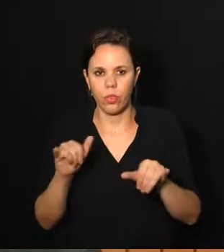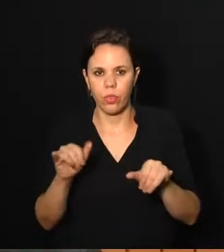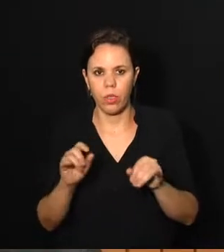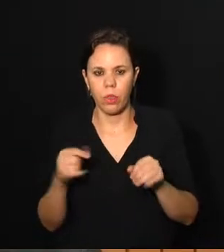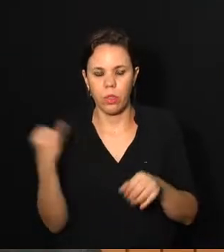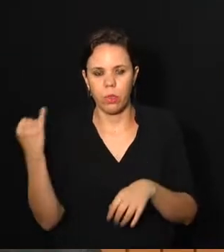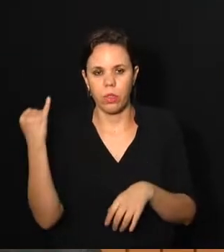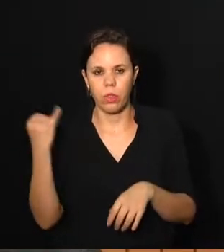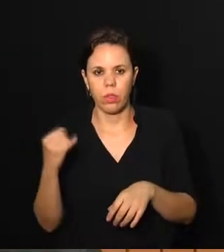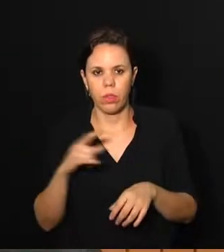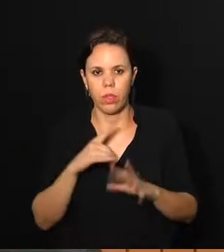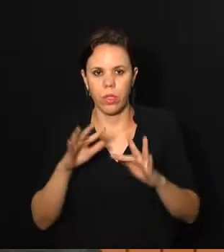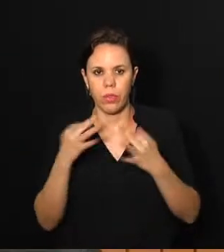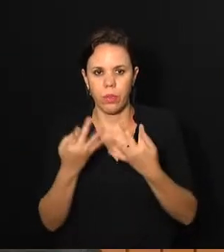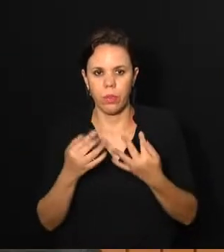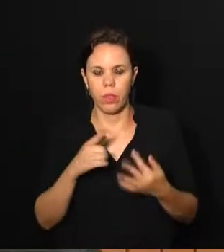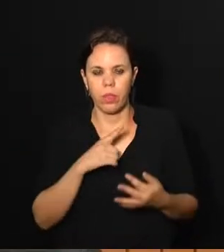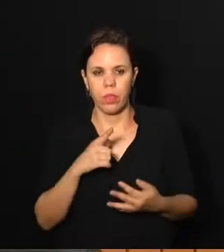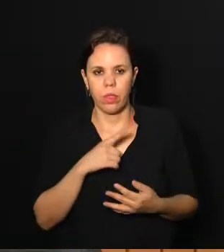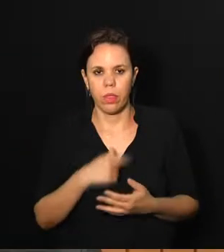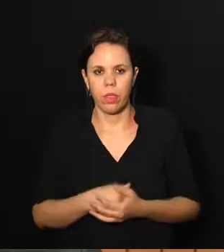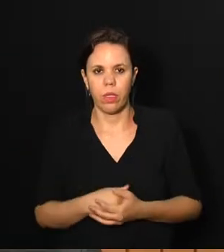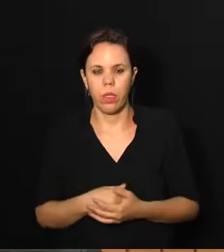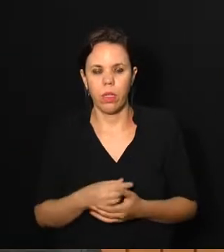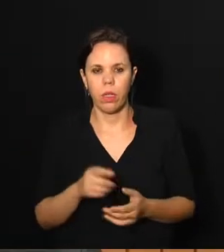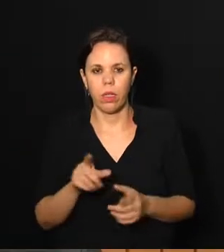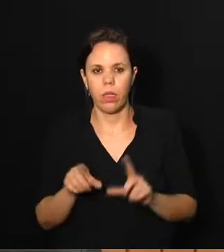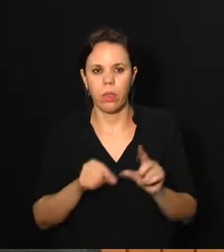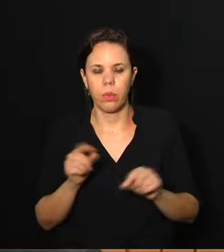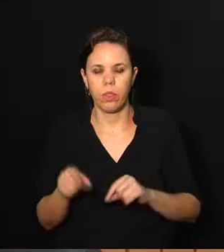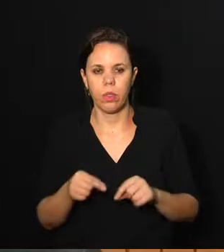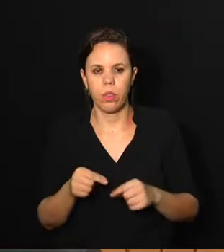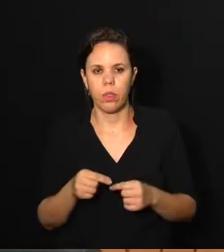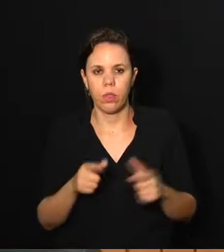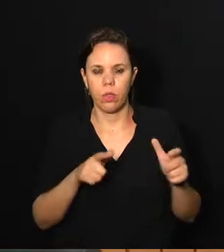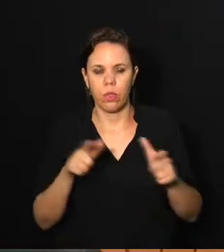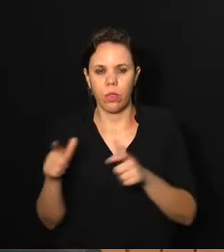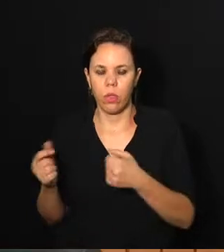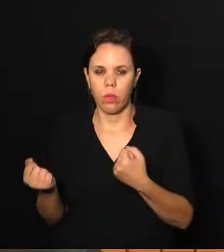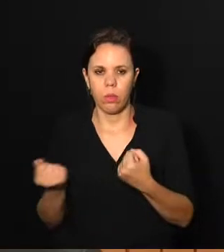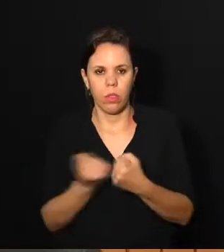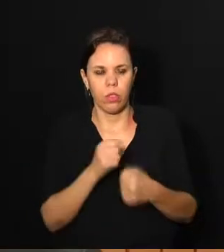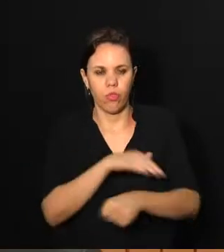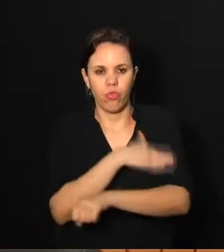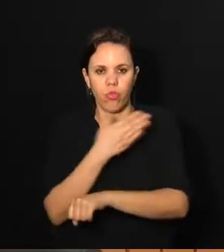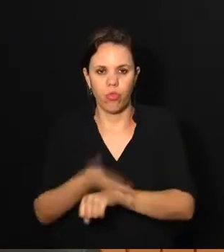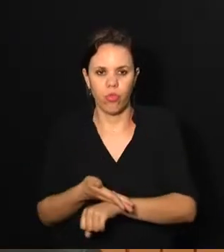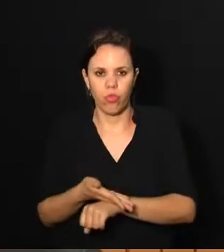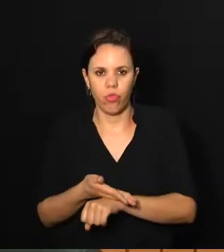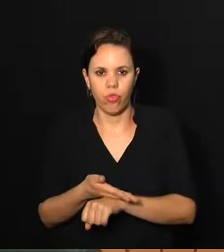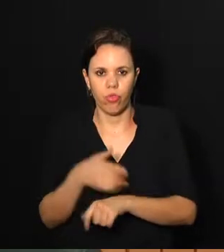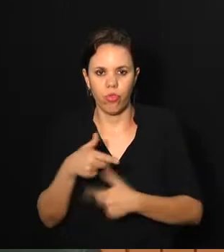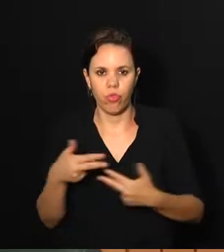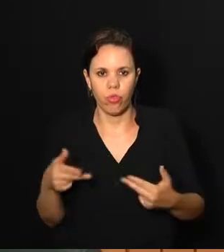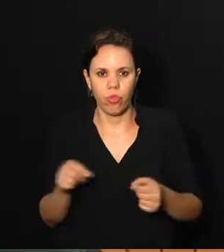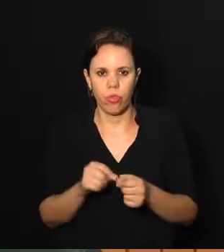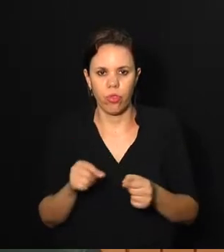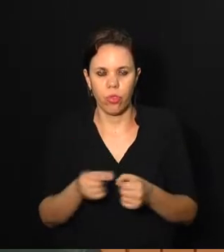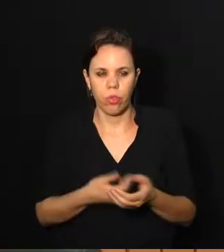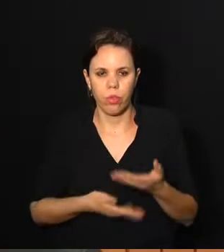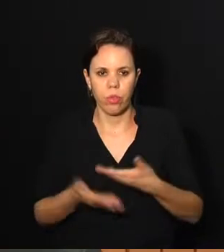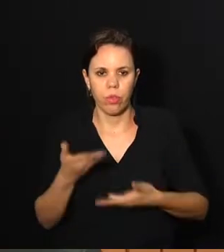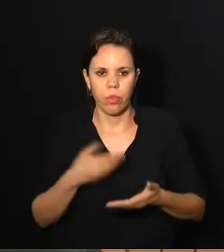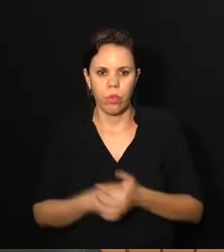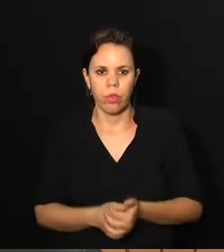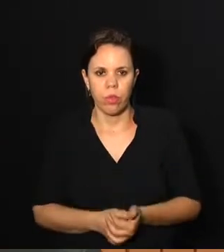a importância das famílias terem uma opção de equipamento para que o idoso passe o dia realizando atividades interativas